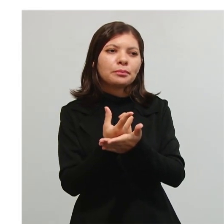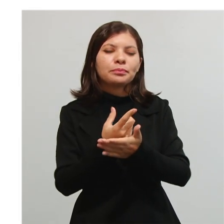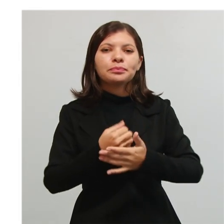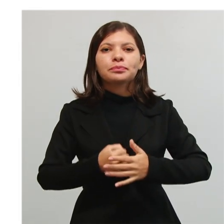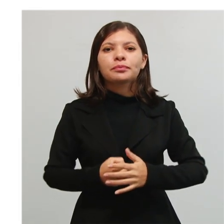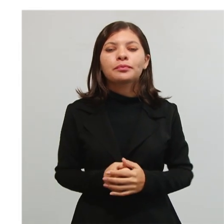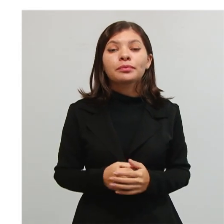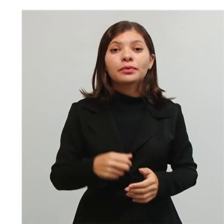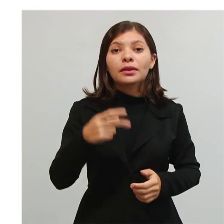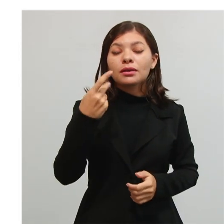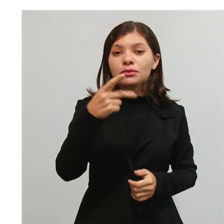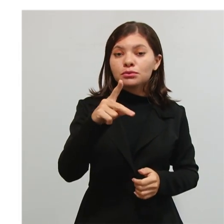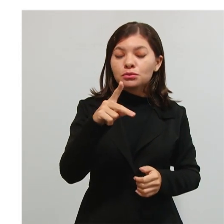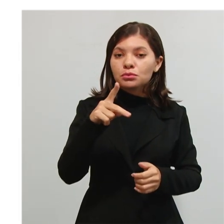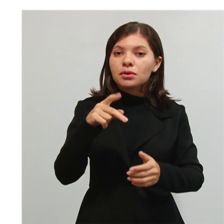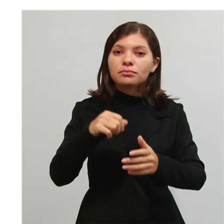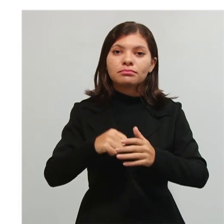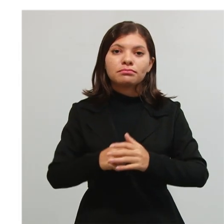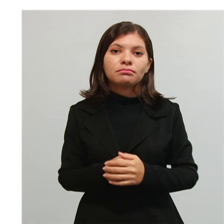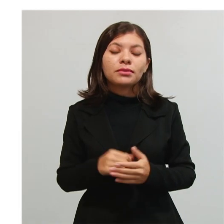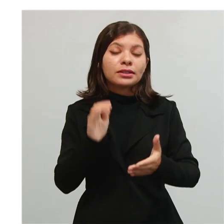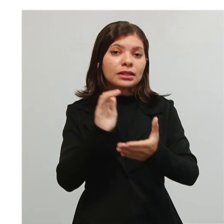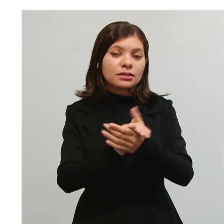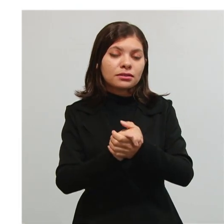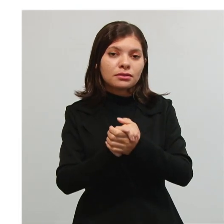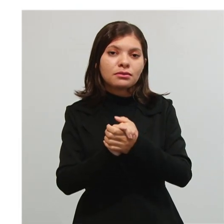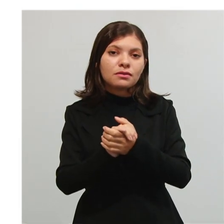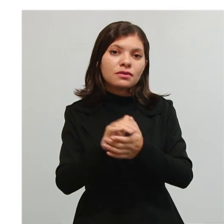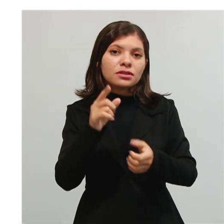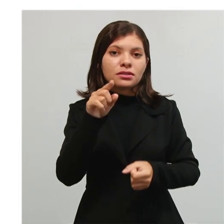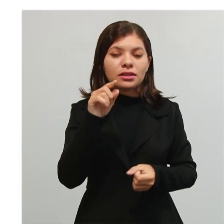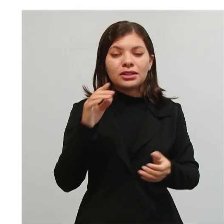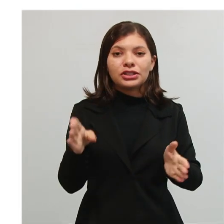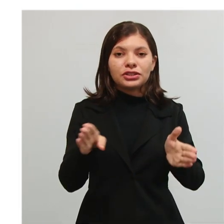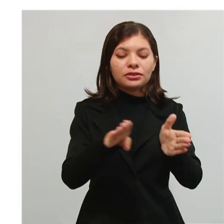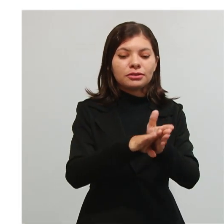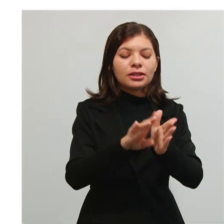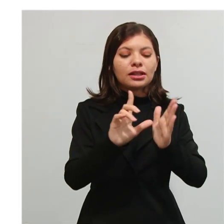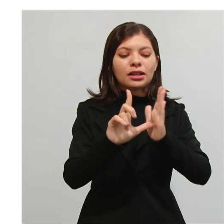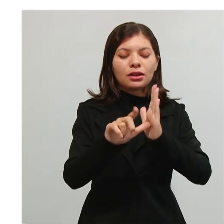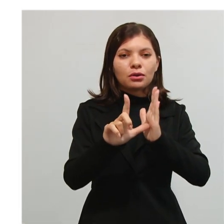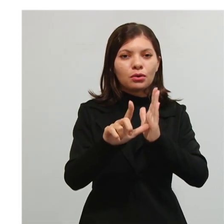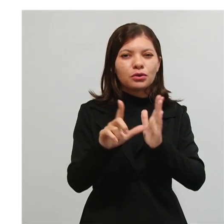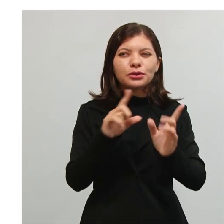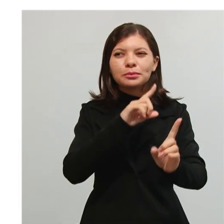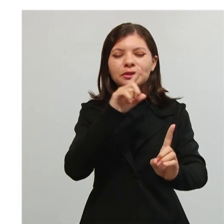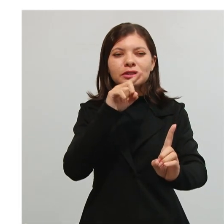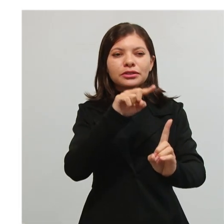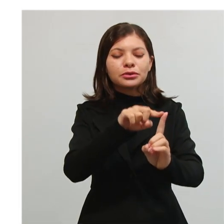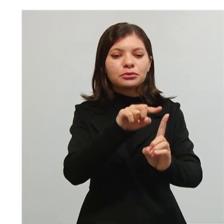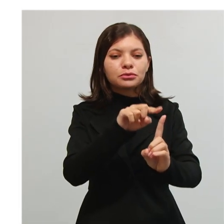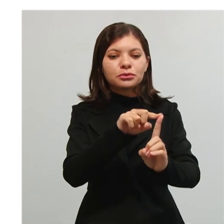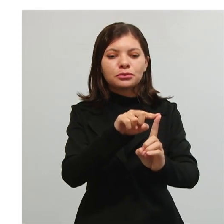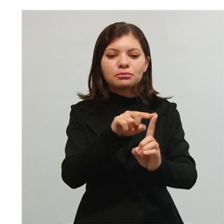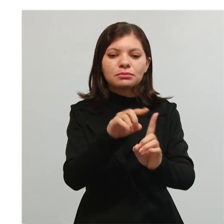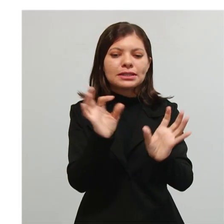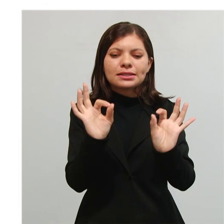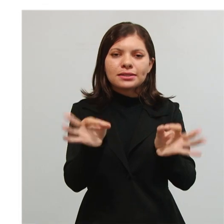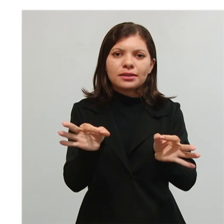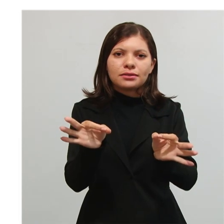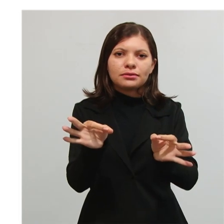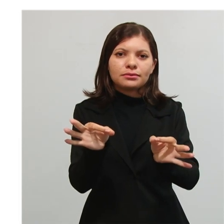fronha lá para sua cama de casal você chega naquela loja com o objetivo estabelecido